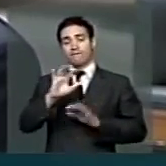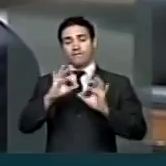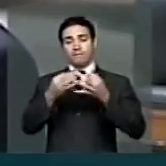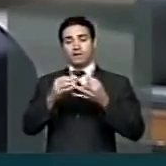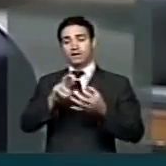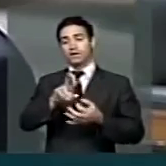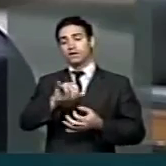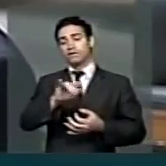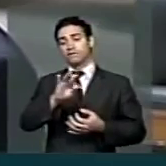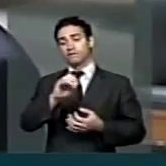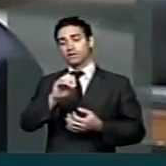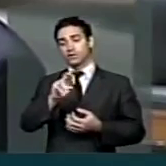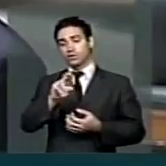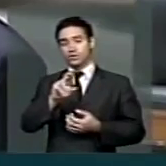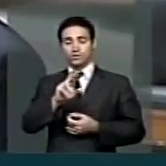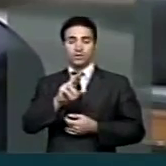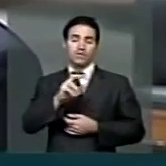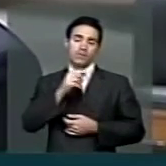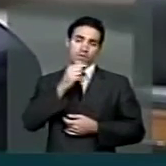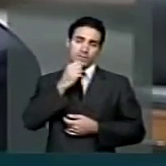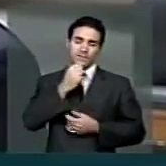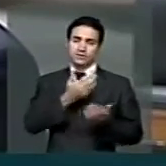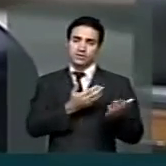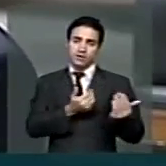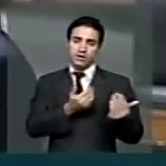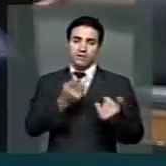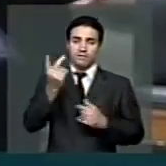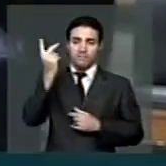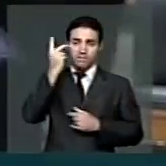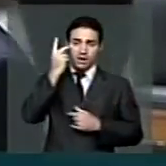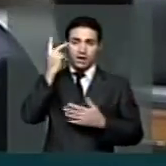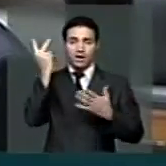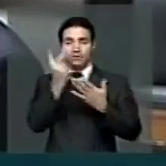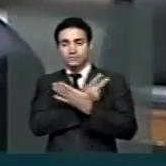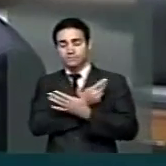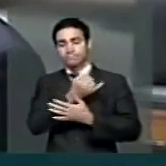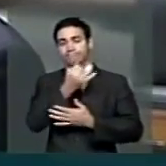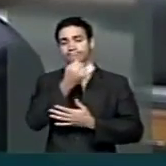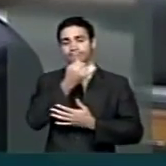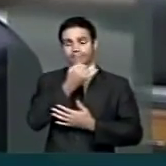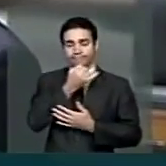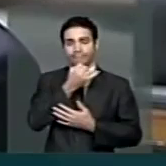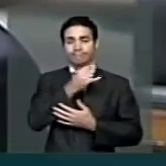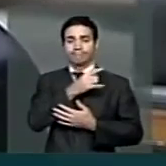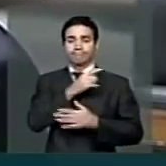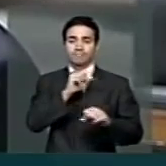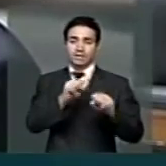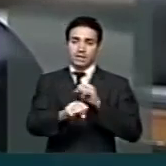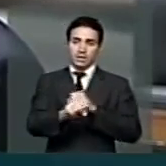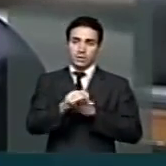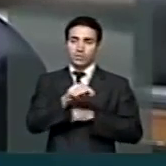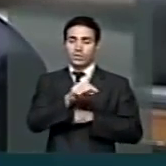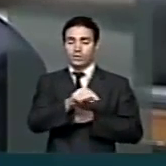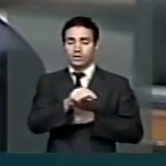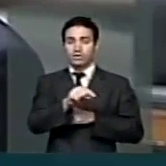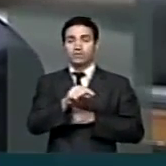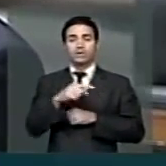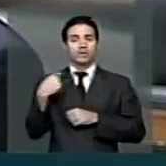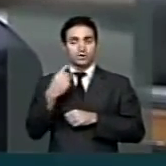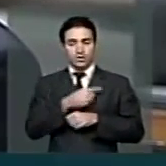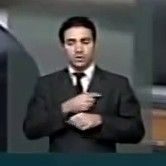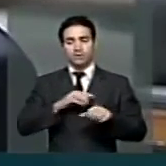aquele jovem paulistano que nesta última semana, infelizmente, foi assassinado. Nós estamos